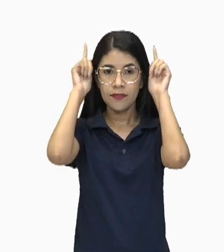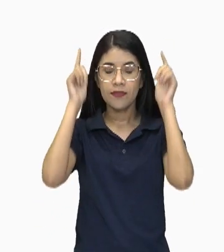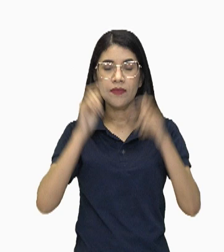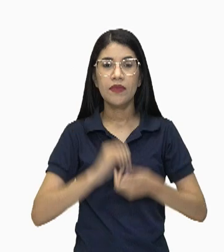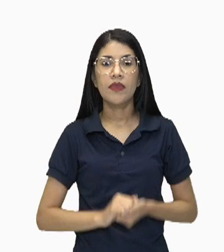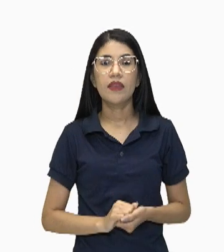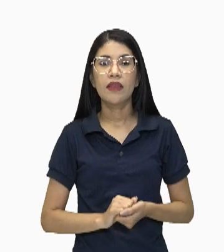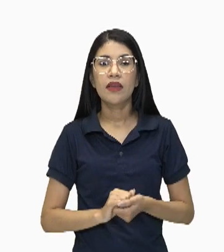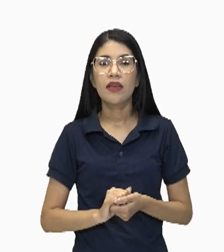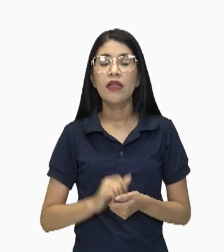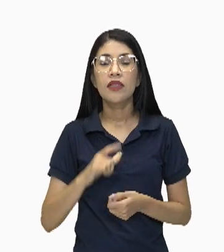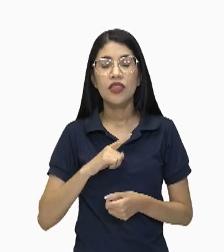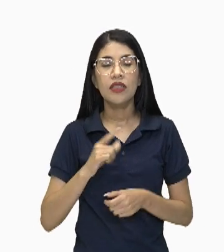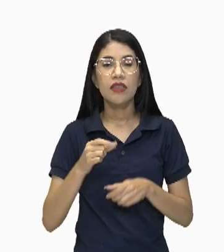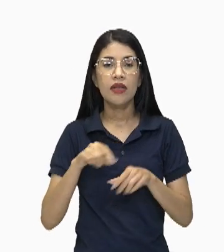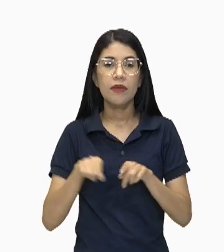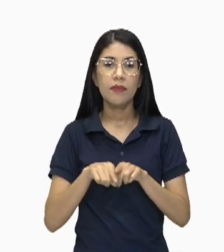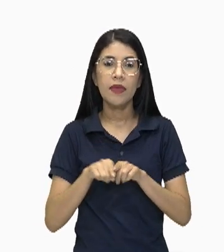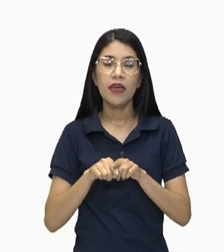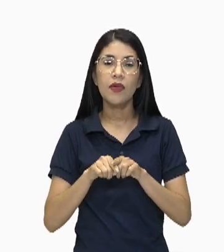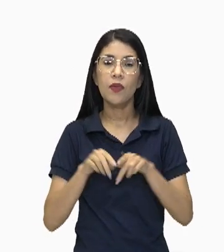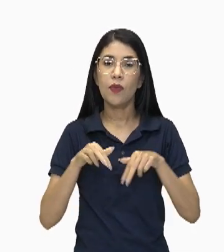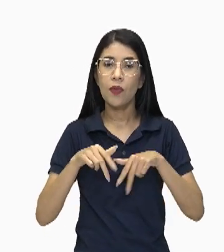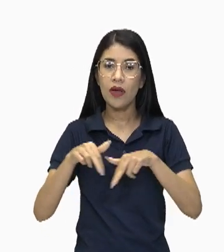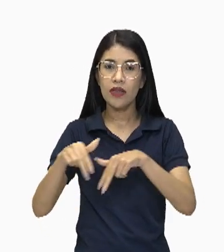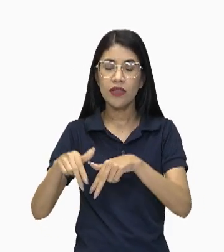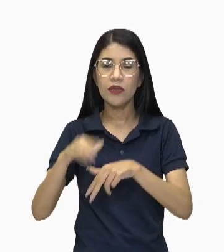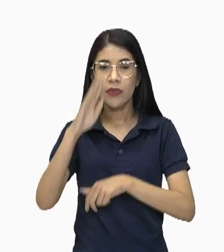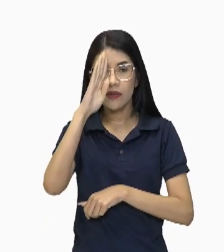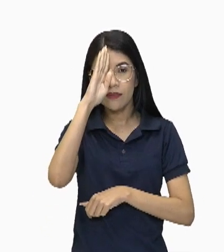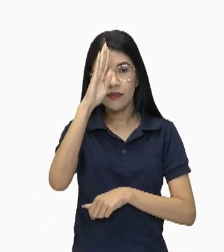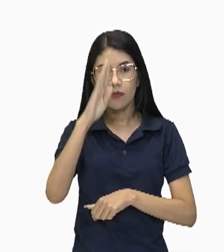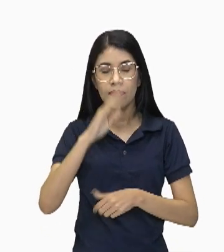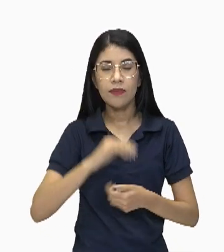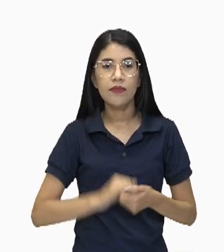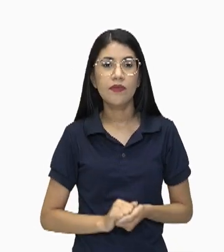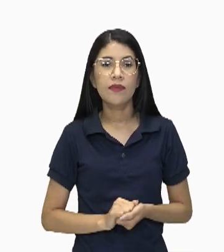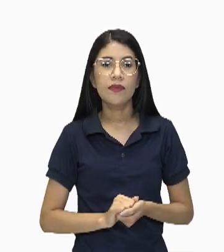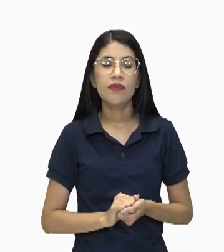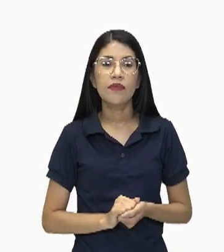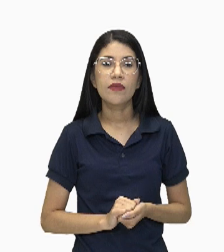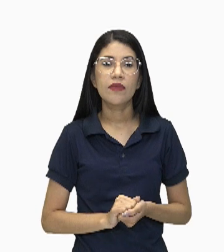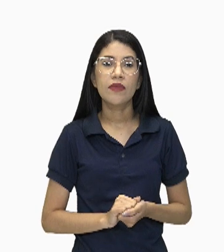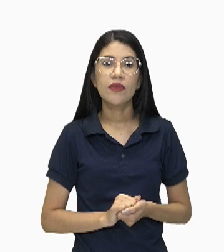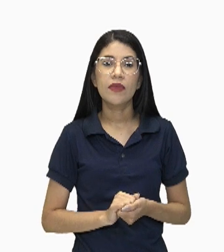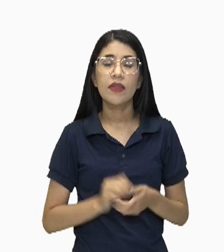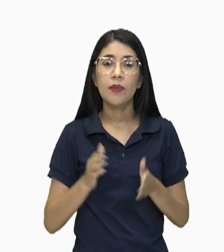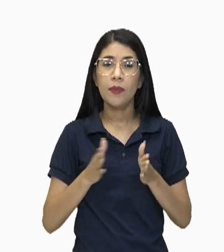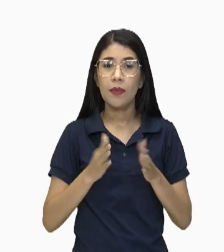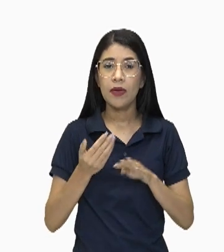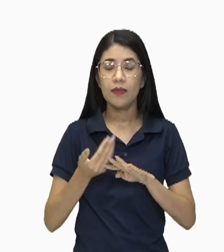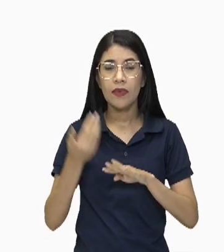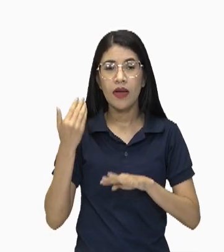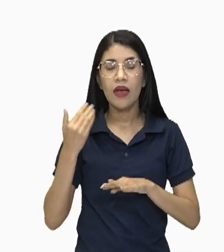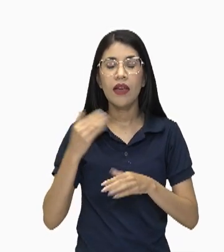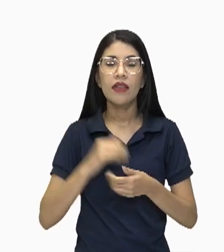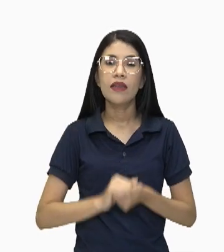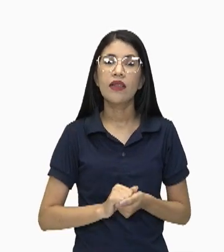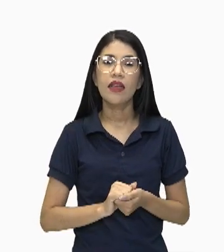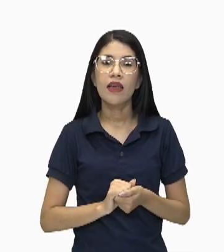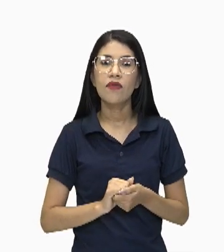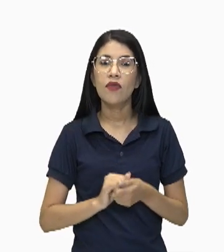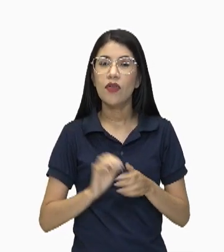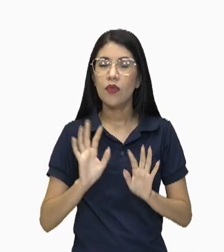contando aí com o atletismo como uma das modalidades centrais. Desde então, olha só, os Jogos Olímpicos tornaram-se o